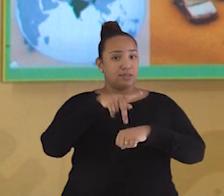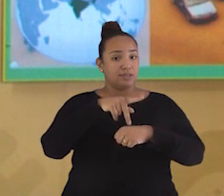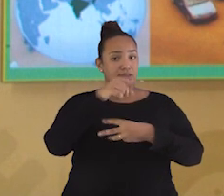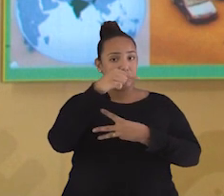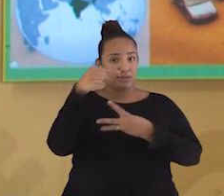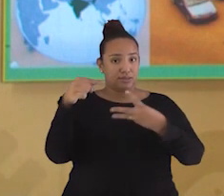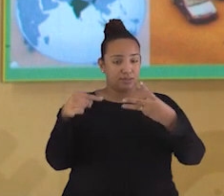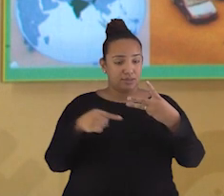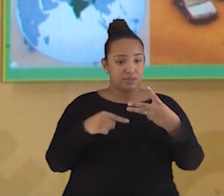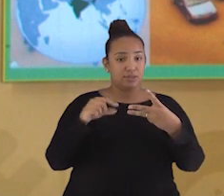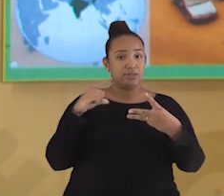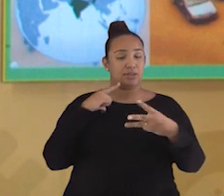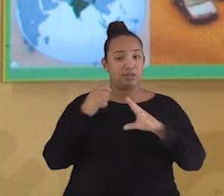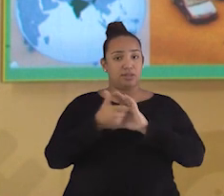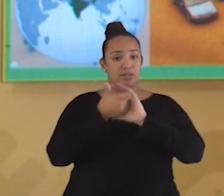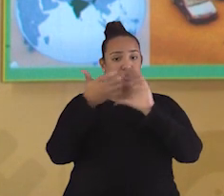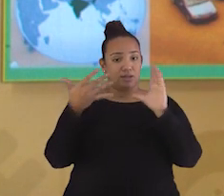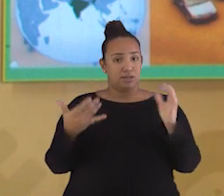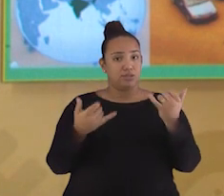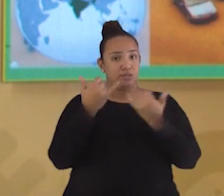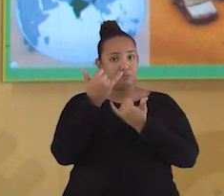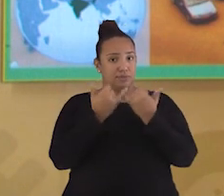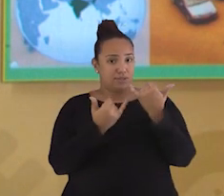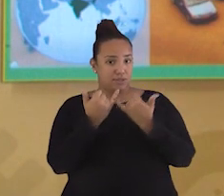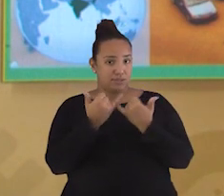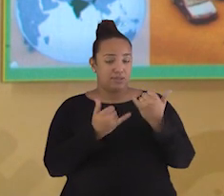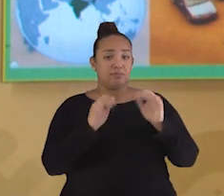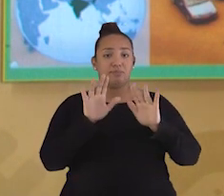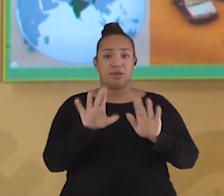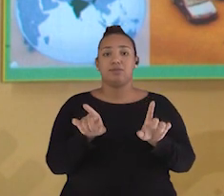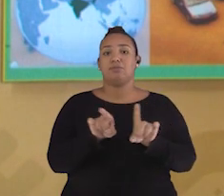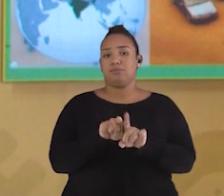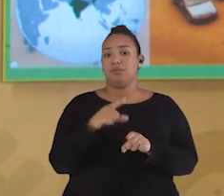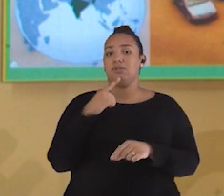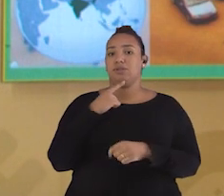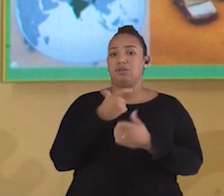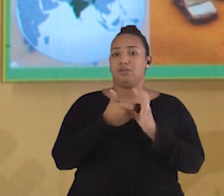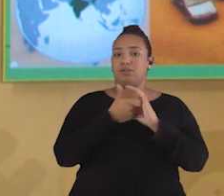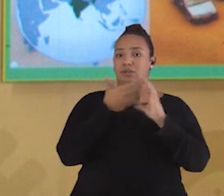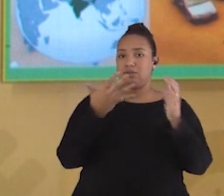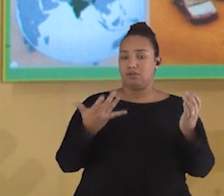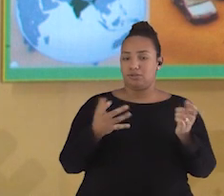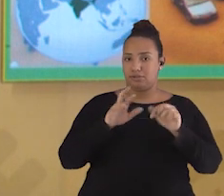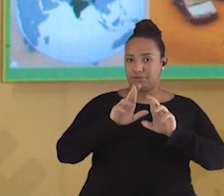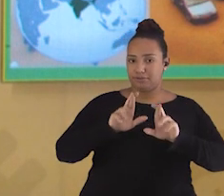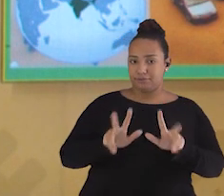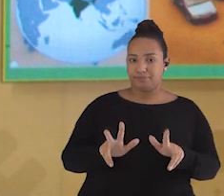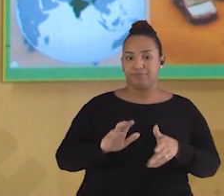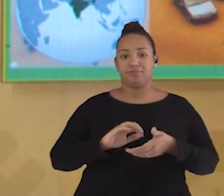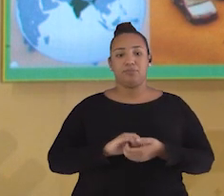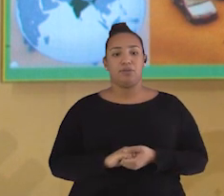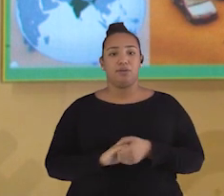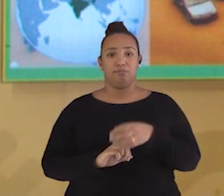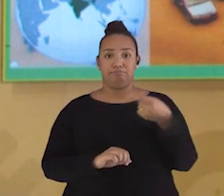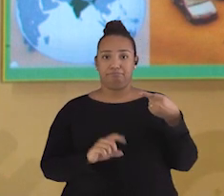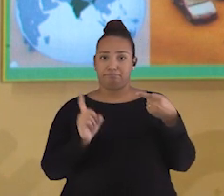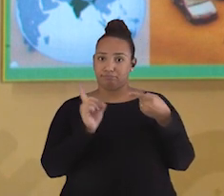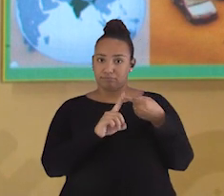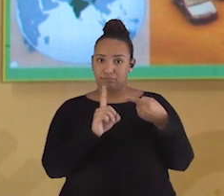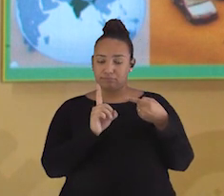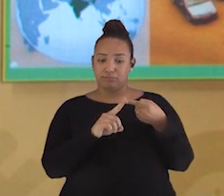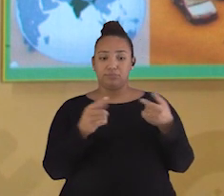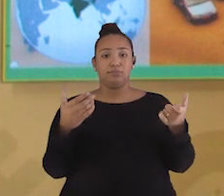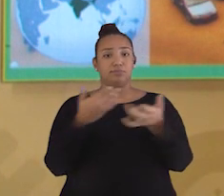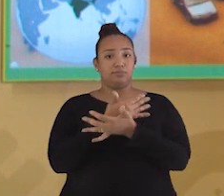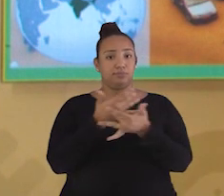apresentam características parecidas e também muito diferentes. A primeira é a paisagem de uma cidade